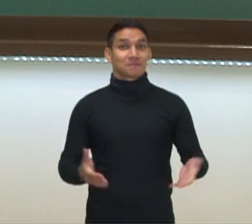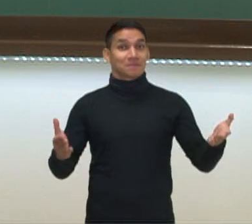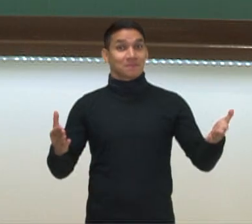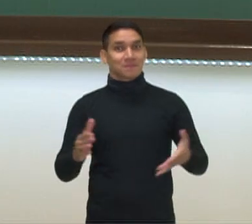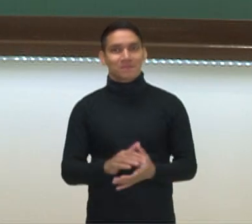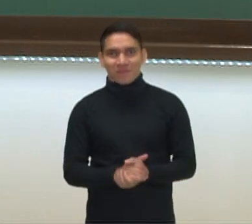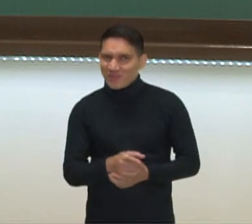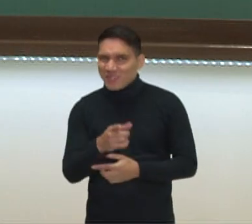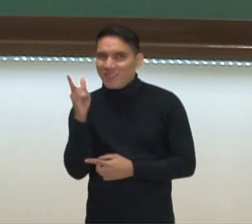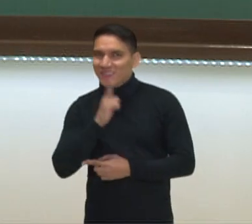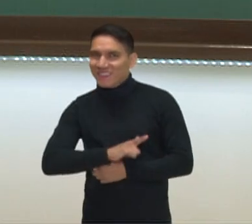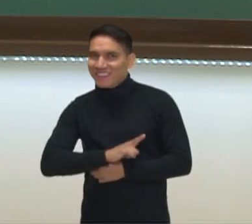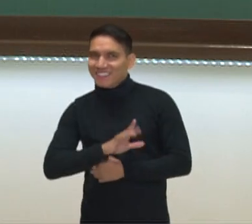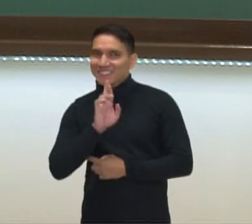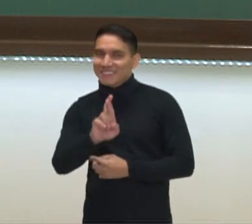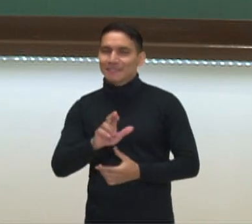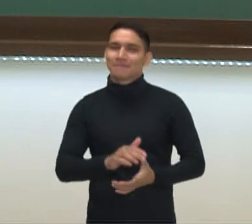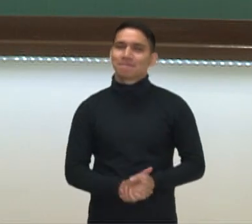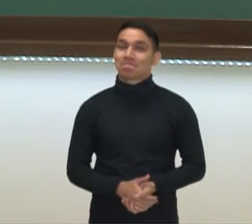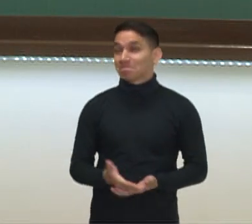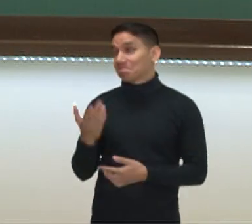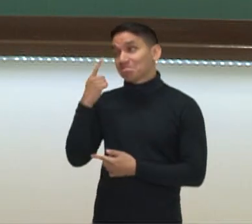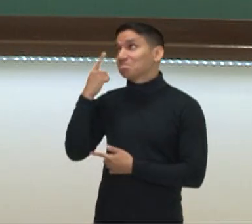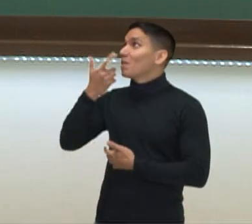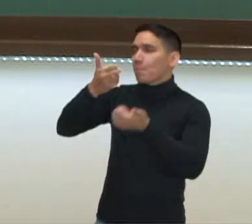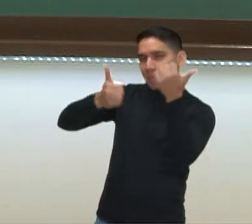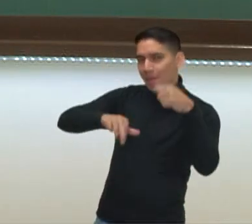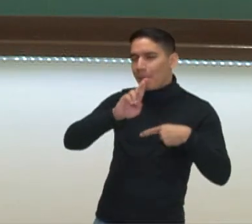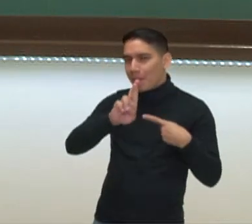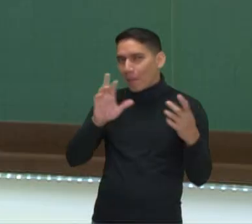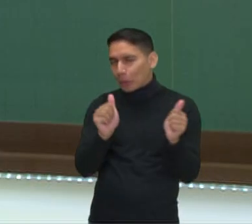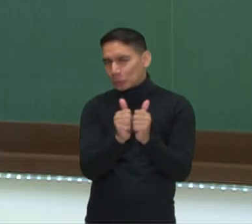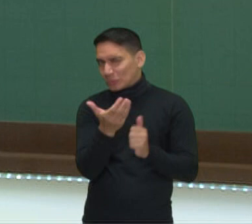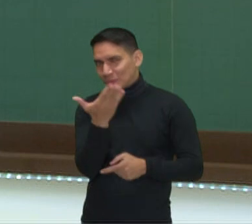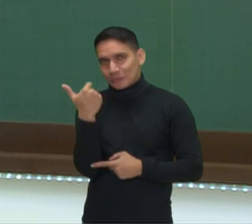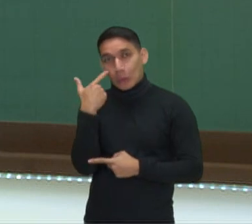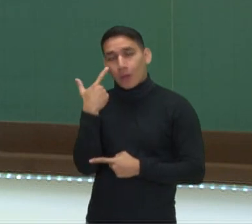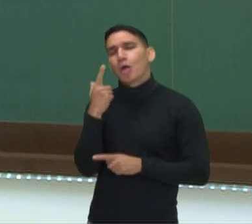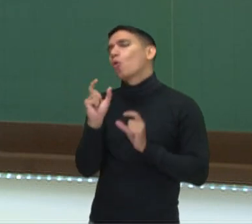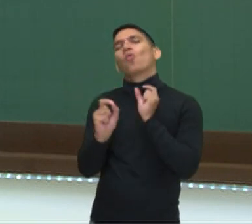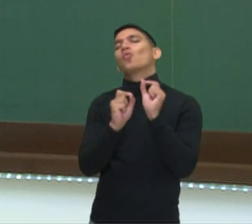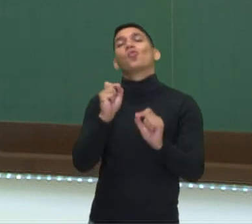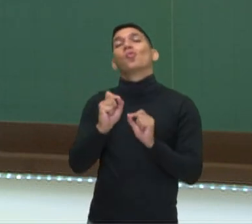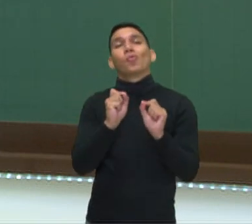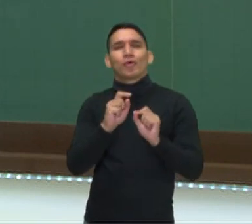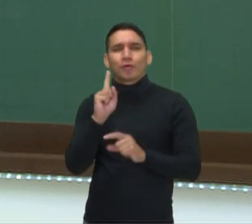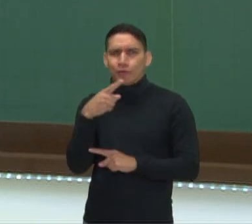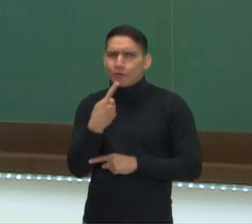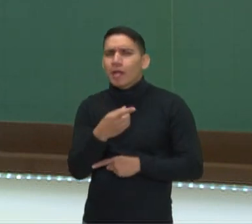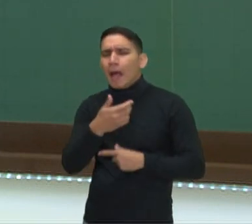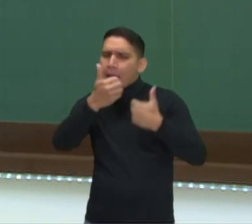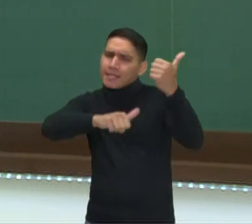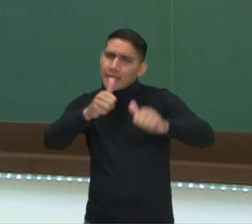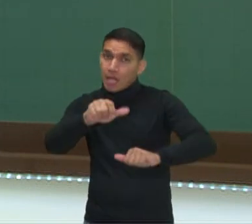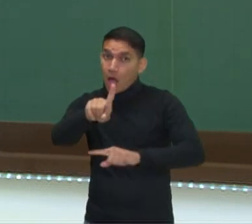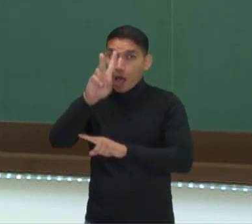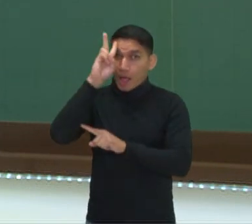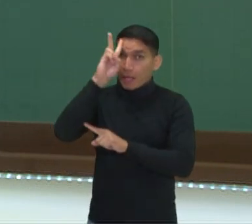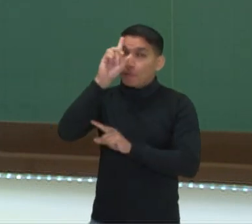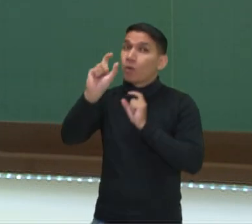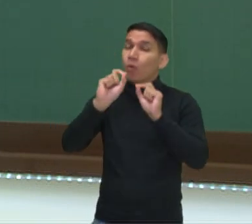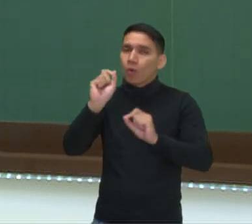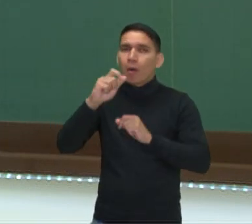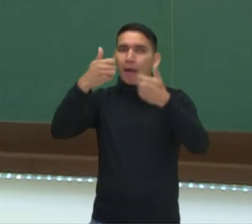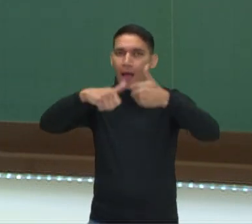E aí, pessoal, conseguiram? Vamos lá, vamos resolver junto aqui, vamos ver o que nós devemos analisar. Lembrando, né, pessoal,